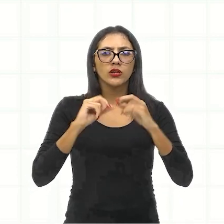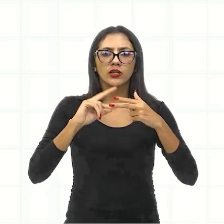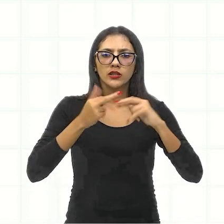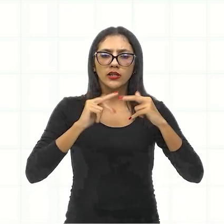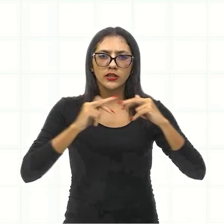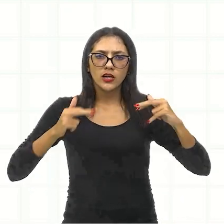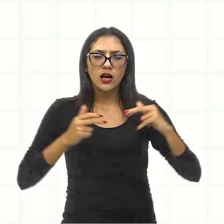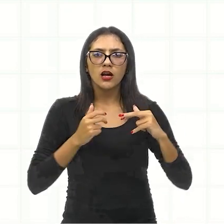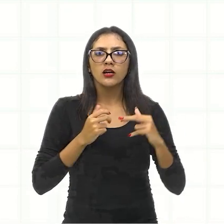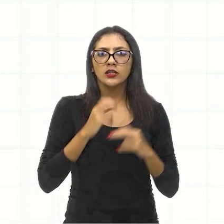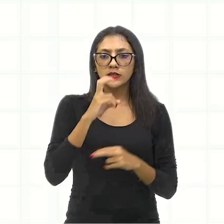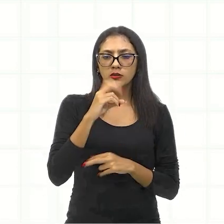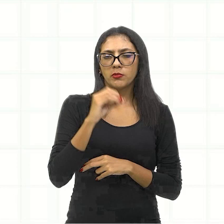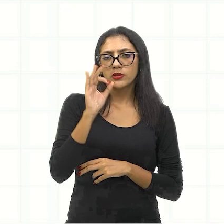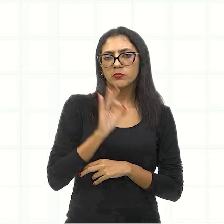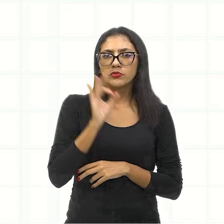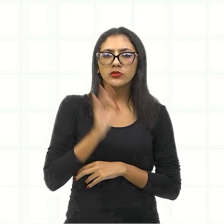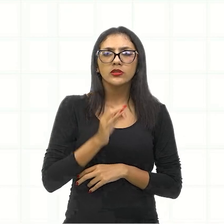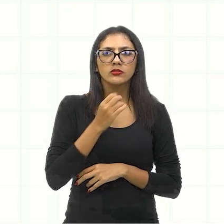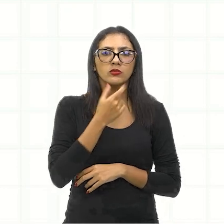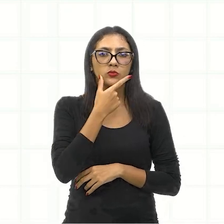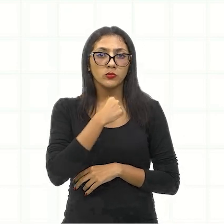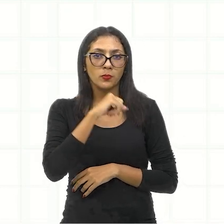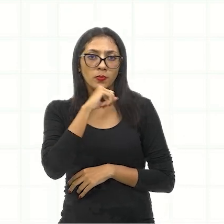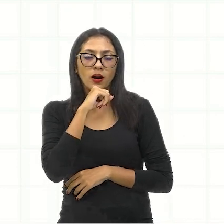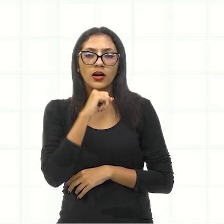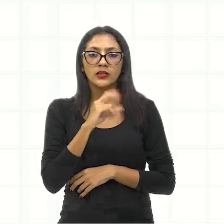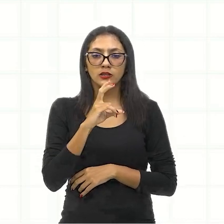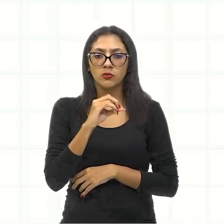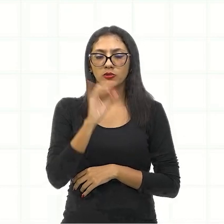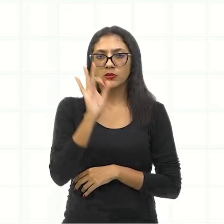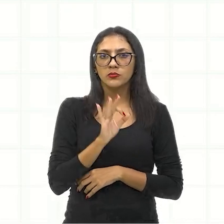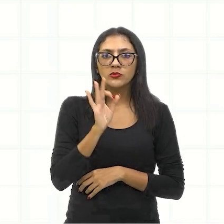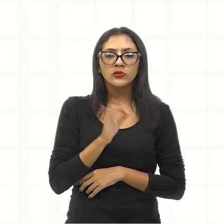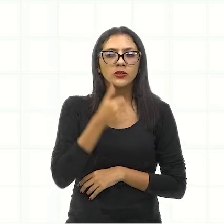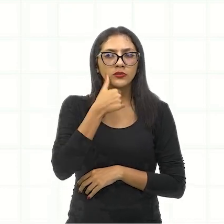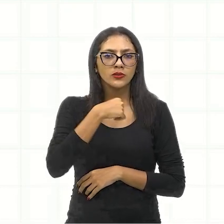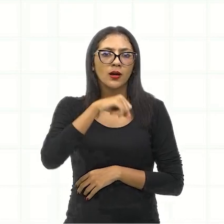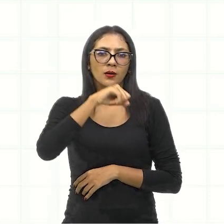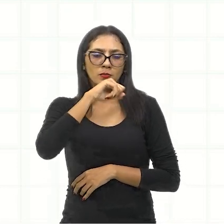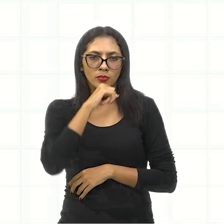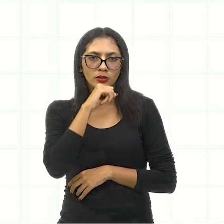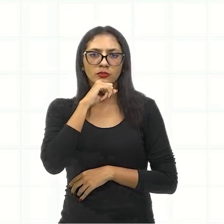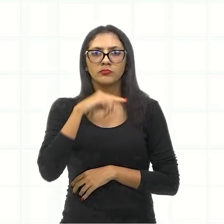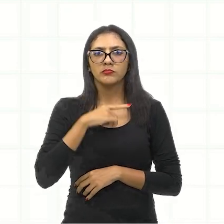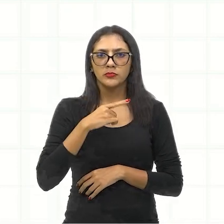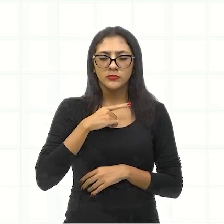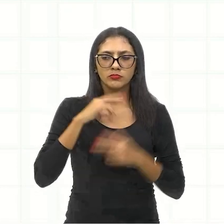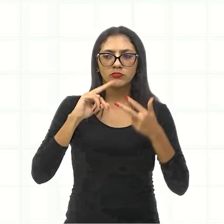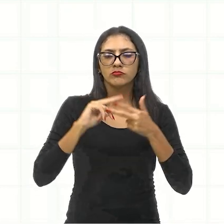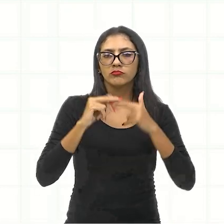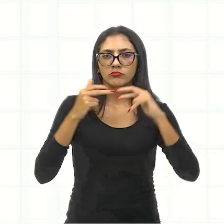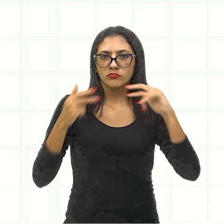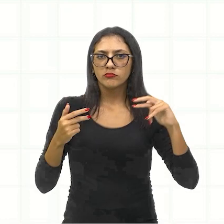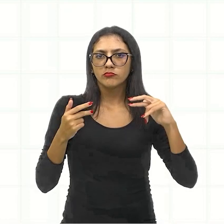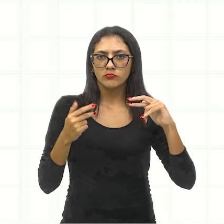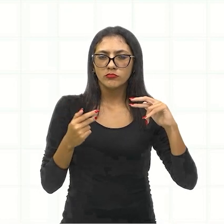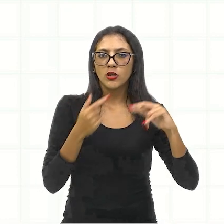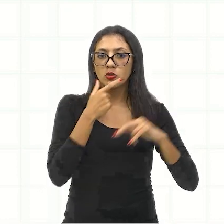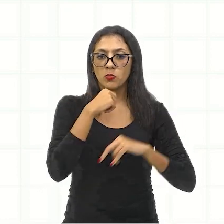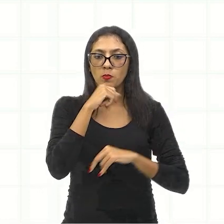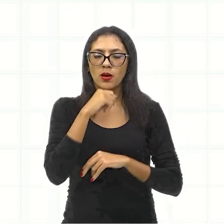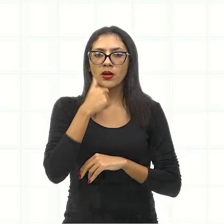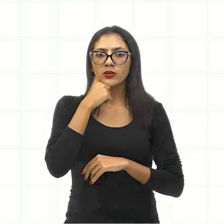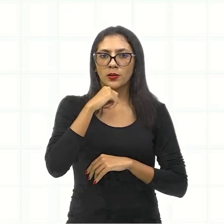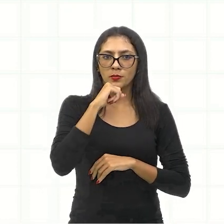né? Então, são 2 óvulos, no caso dos gêmeos fraternos, foram liberados ali 2 óvulos, né, diferentes, e cada